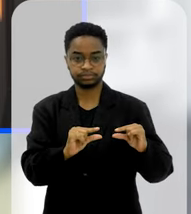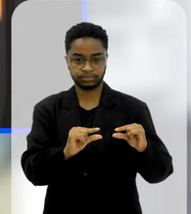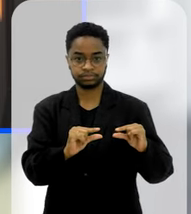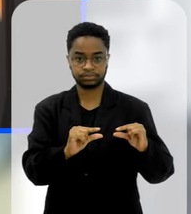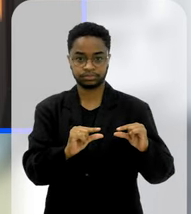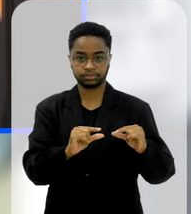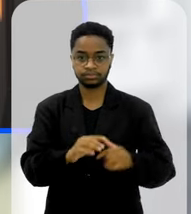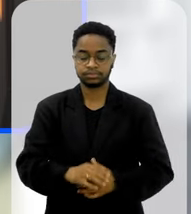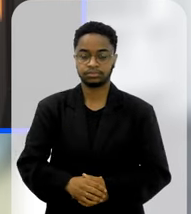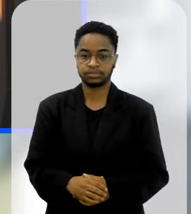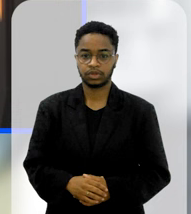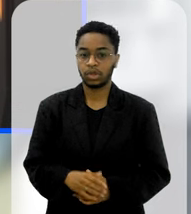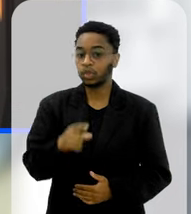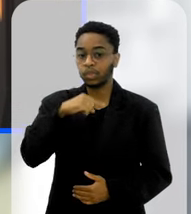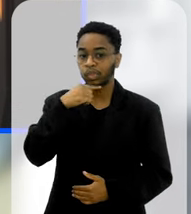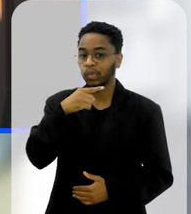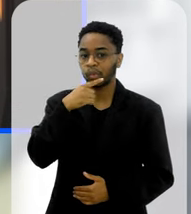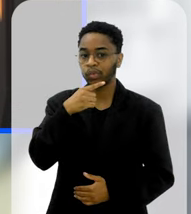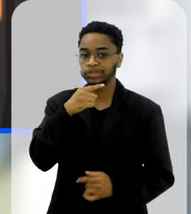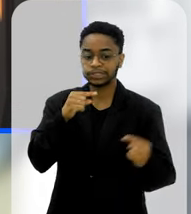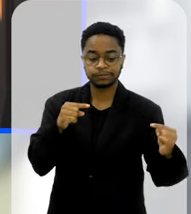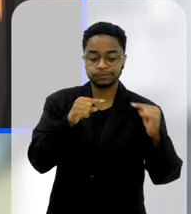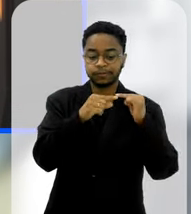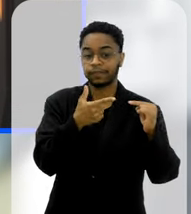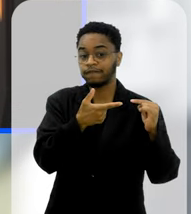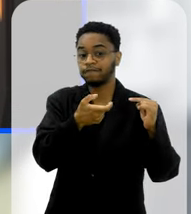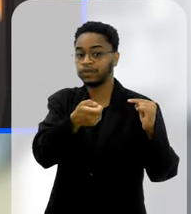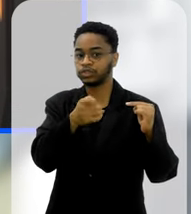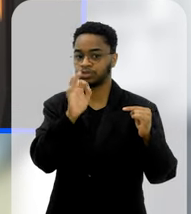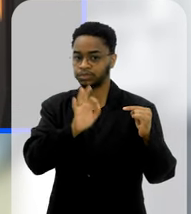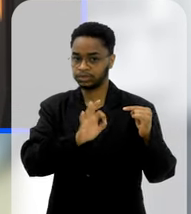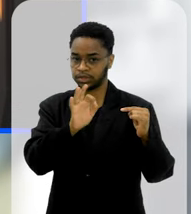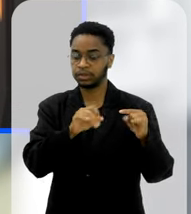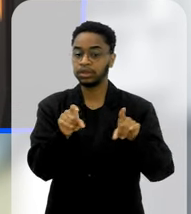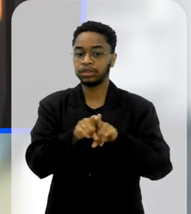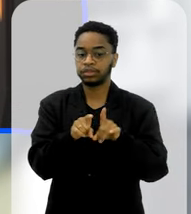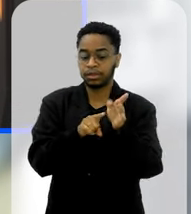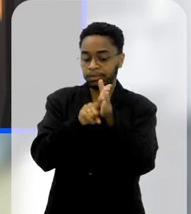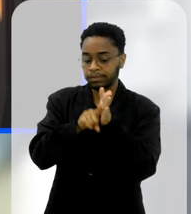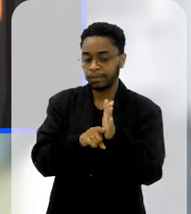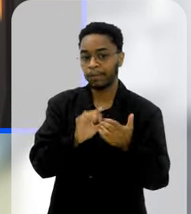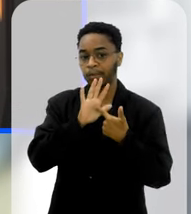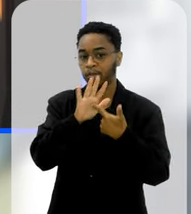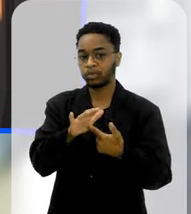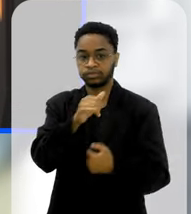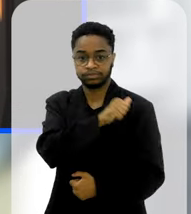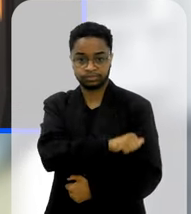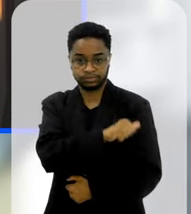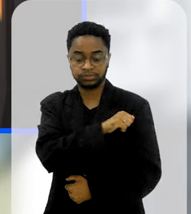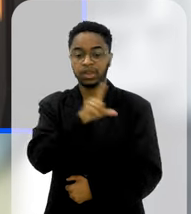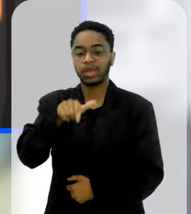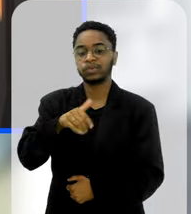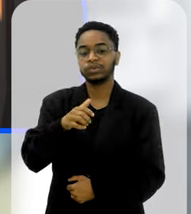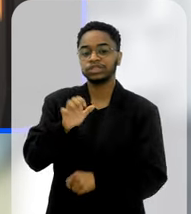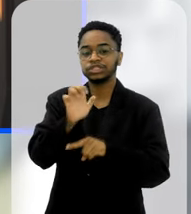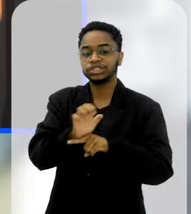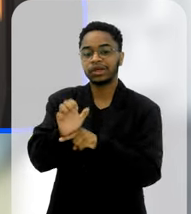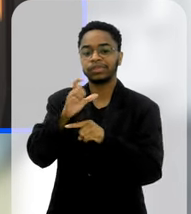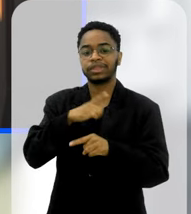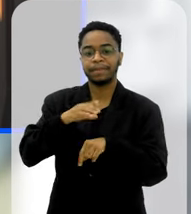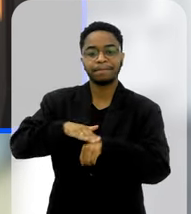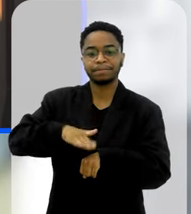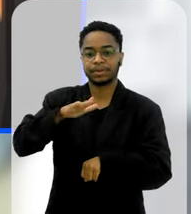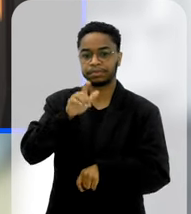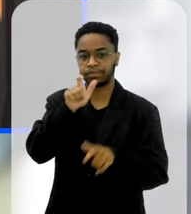até 14 anos de idade não chega aos 20%. Ainda de acordo com o censo, o Rio é um dos estados que tem